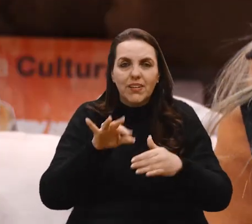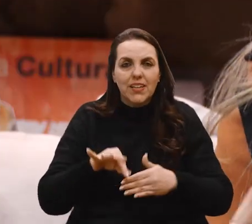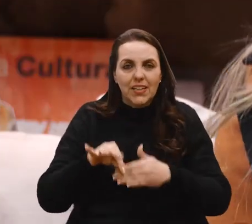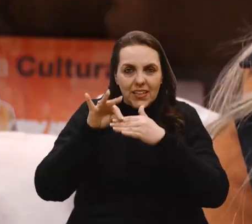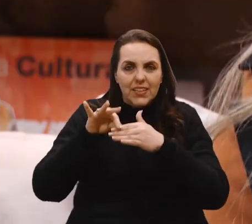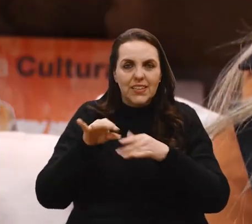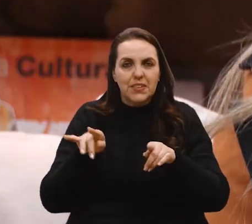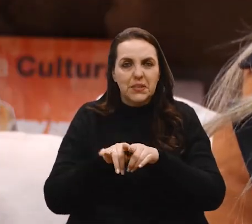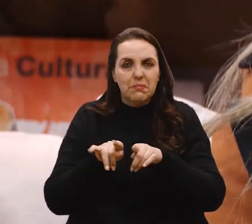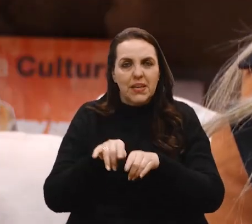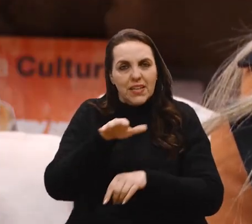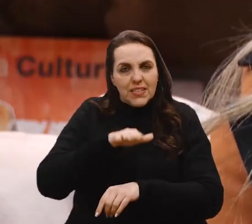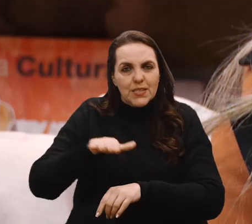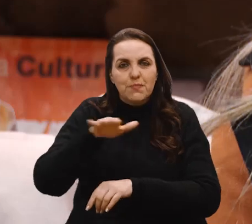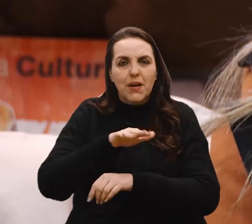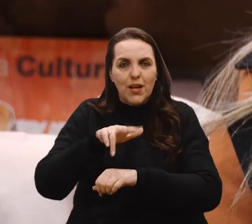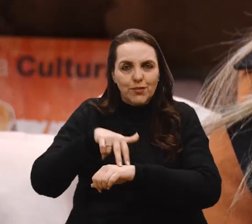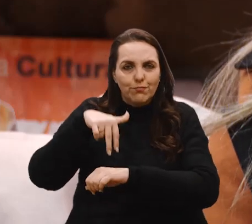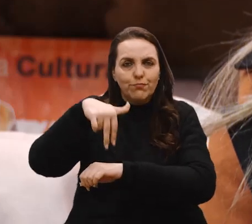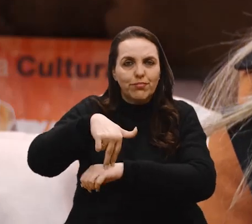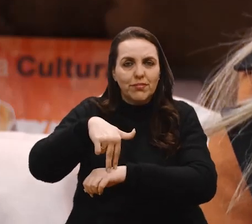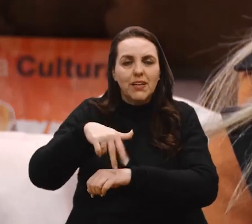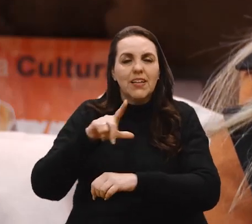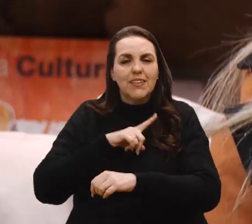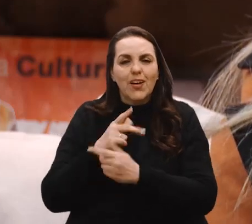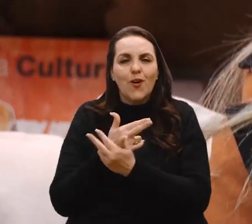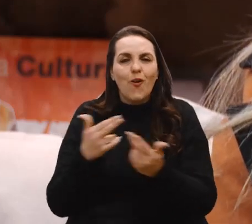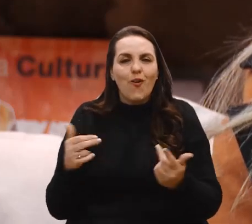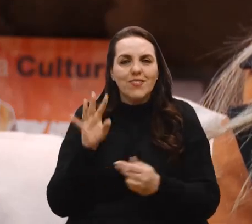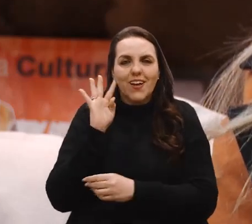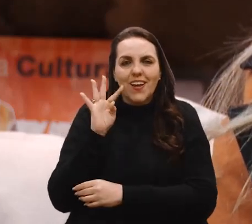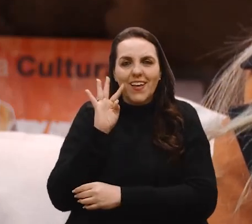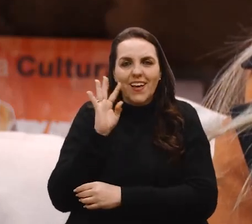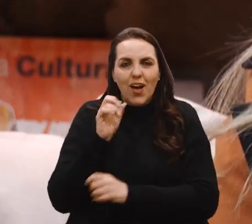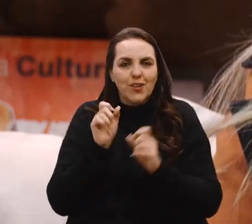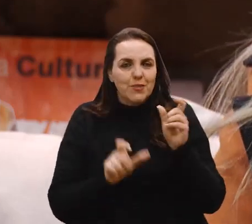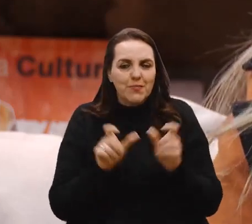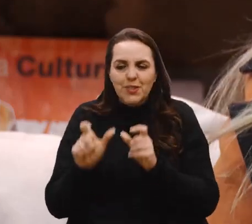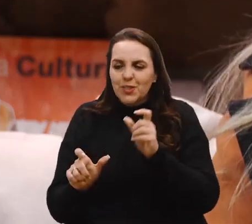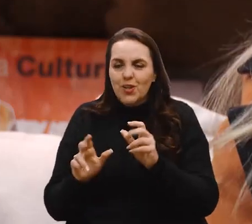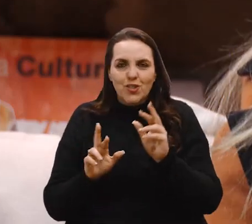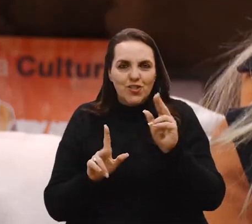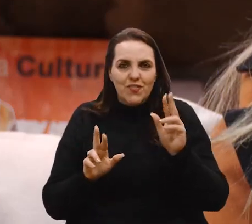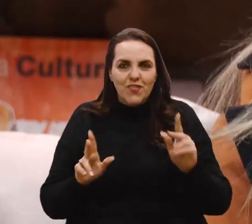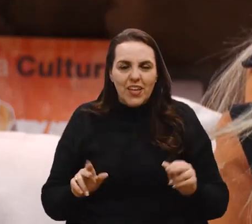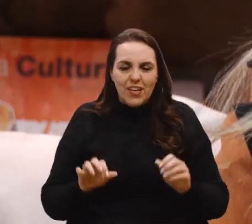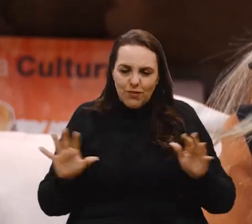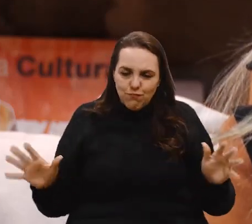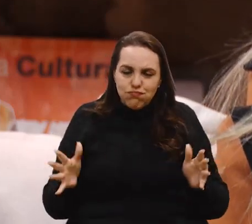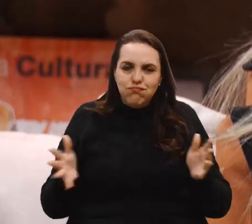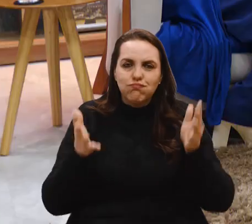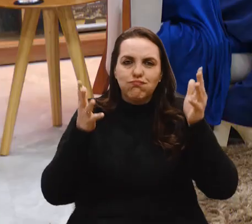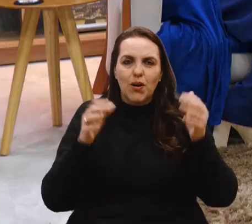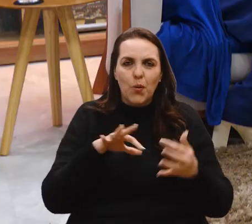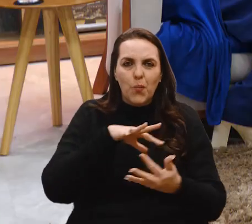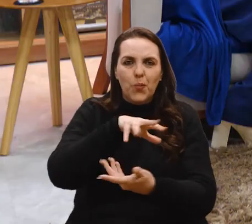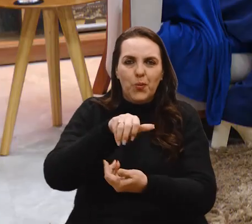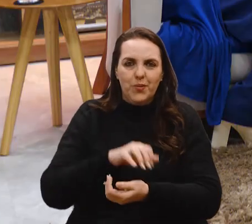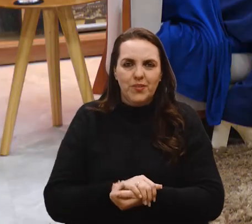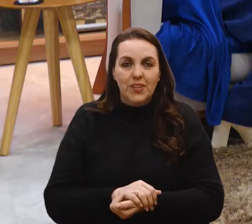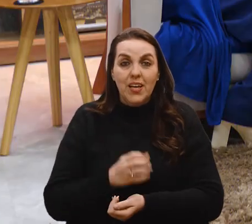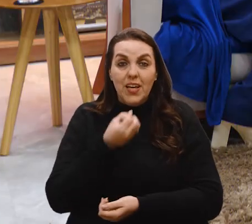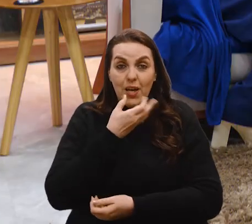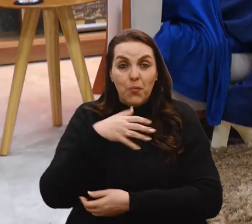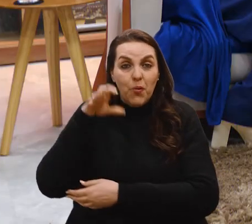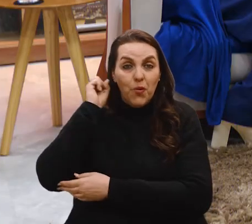a gente precisa ter esse espaço, sabe? Tem tanta coisa bacana, tantas pessoas diferentes, e acho que é isso que vai impulsionar o mundo, sabe? Que bom ouvir isso,